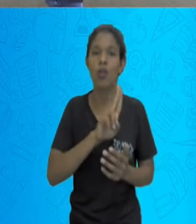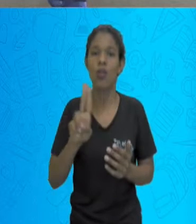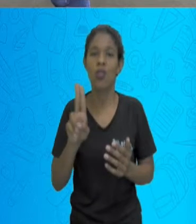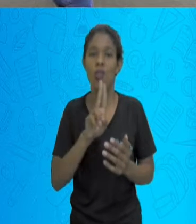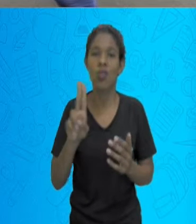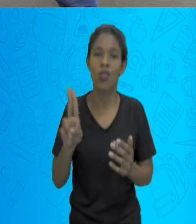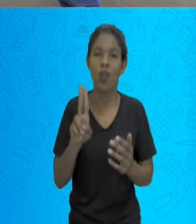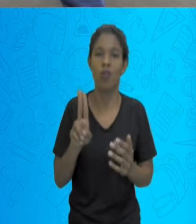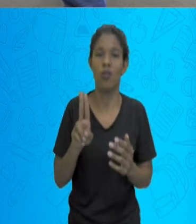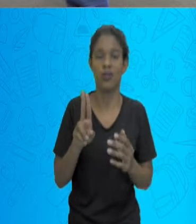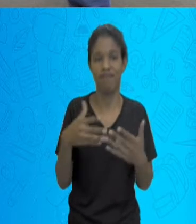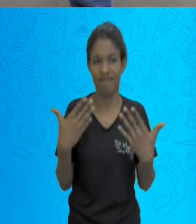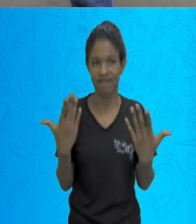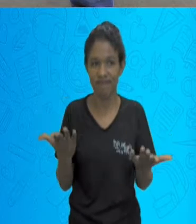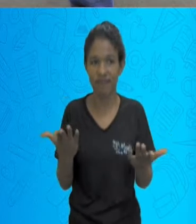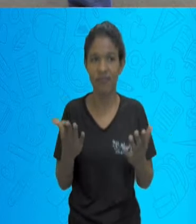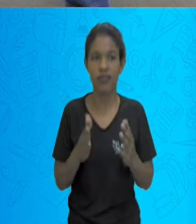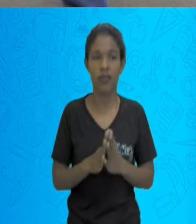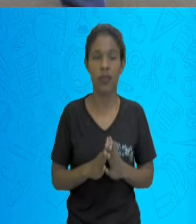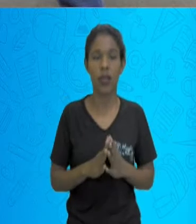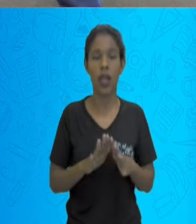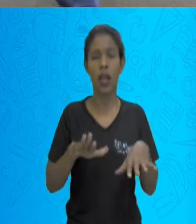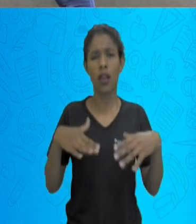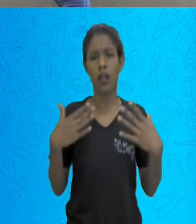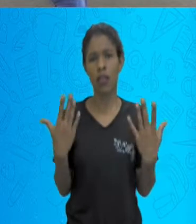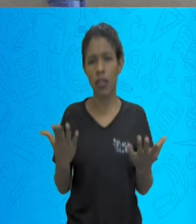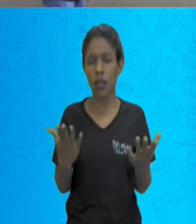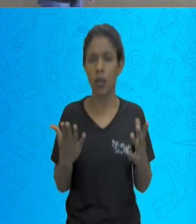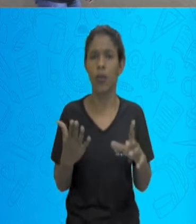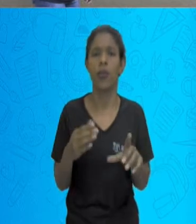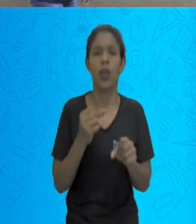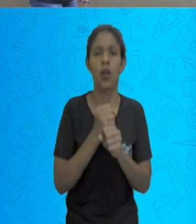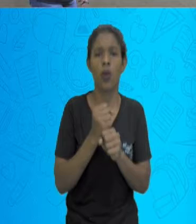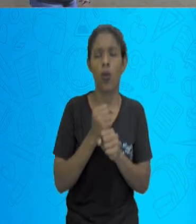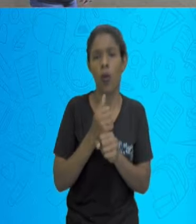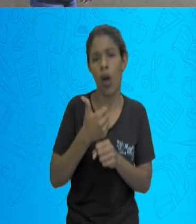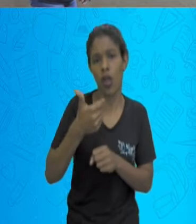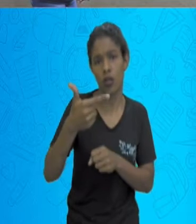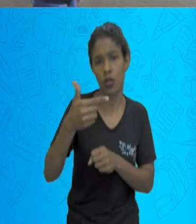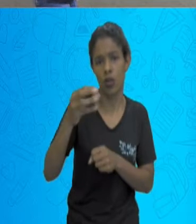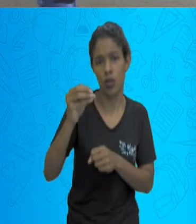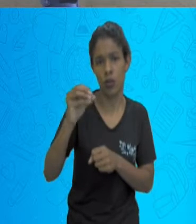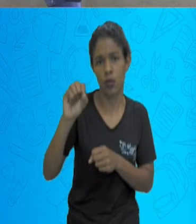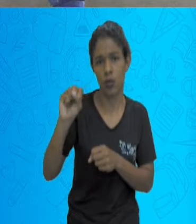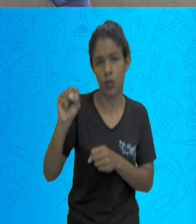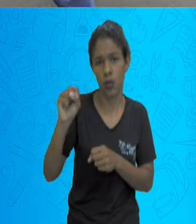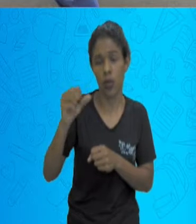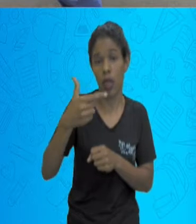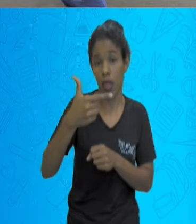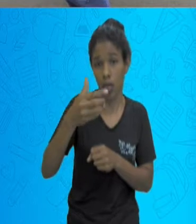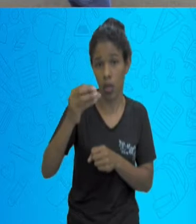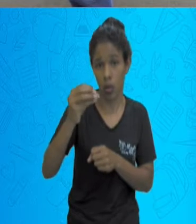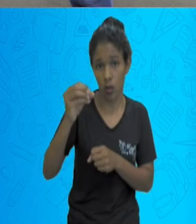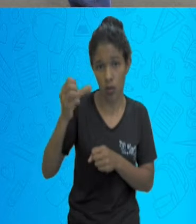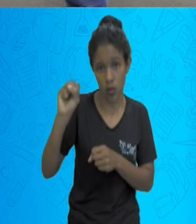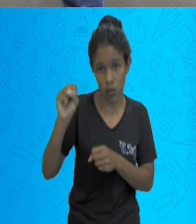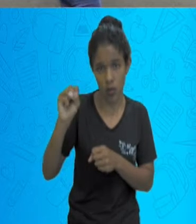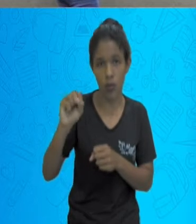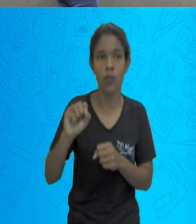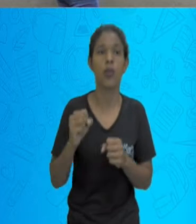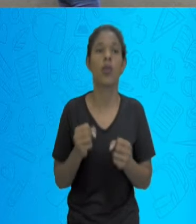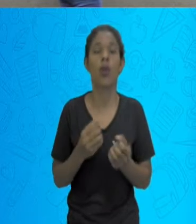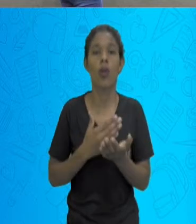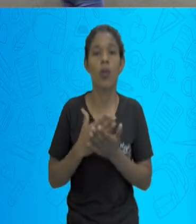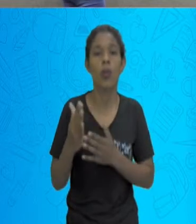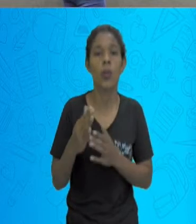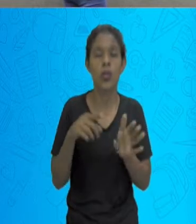dados. Então veja, olha, em 2008, quando foi feita, começou-se essa pesquisa, a quantidade